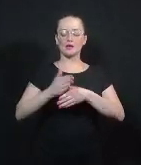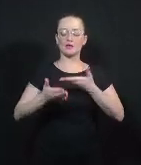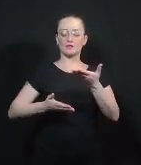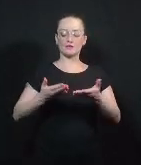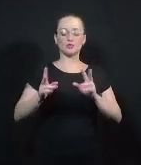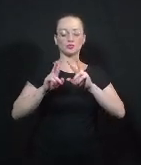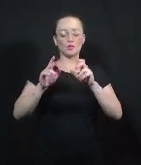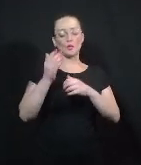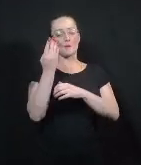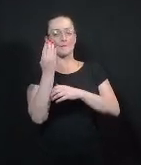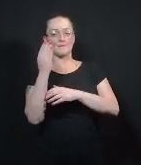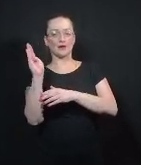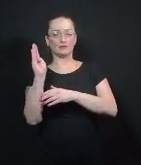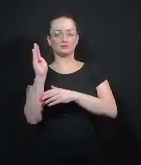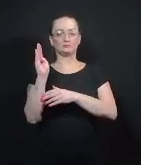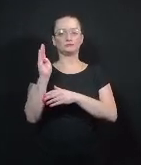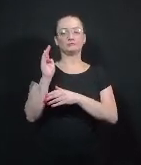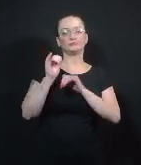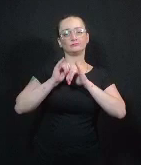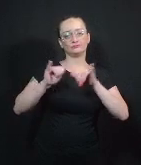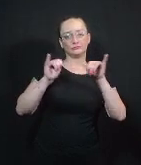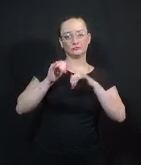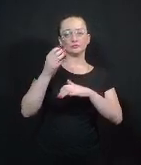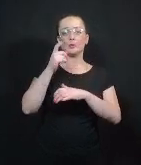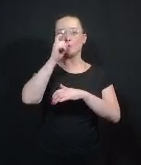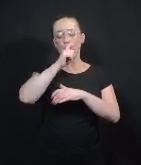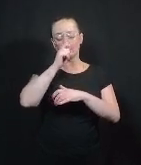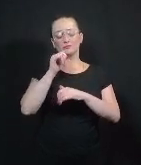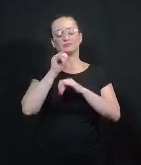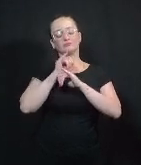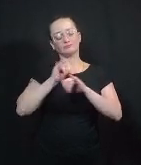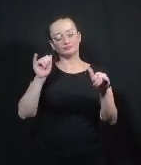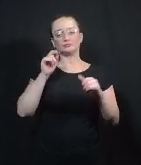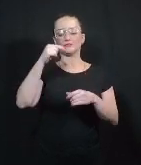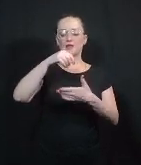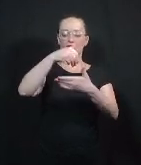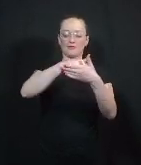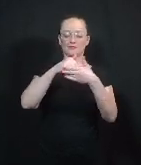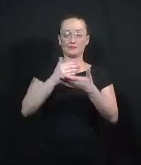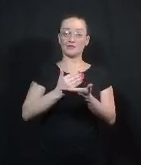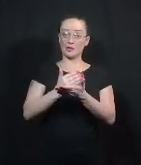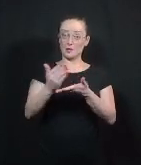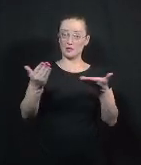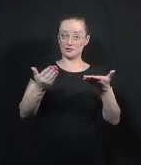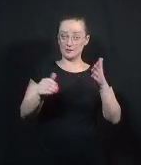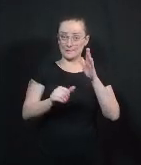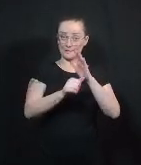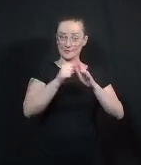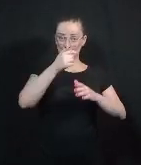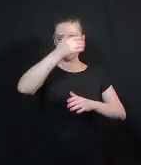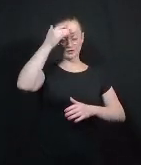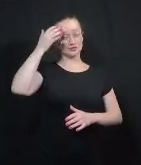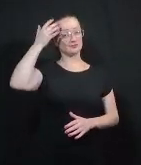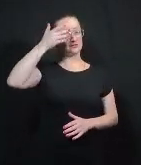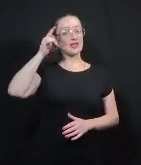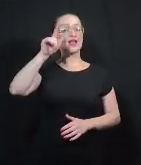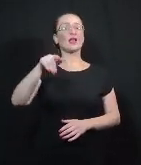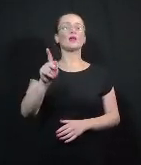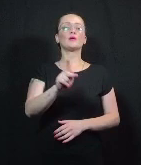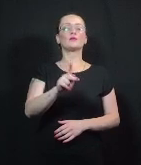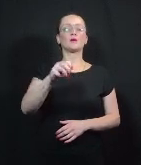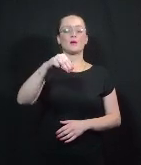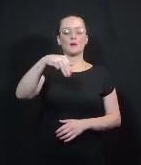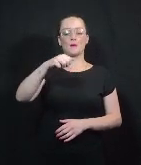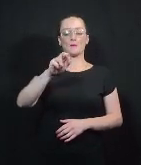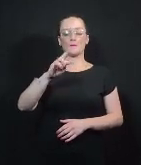news nessa eleição. Para a gente começar, então, a nossa programação, eu quero chamar a nossa primeira palestrante, que é a professora Marta Mendes